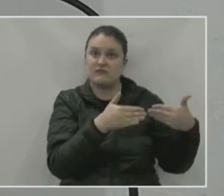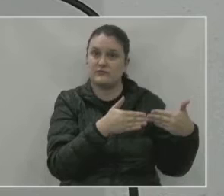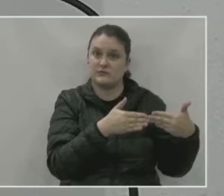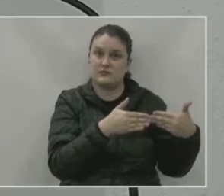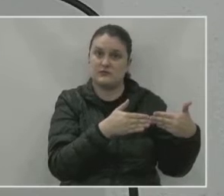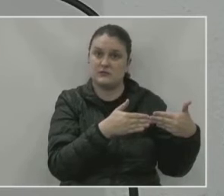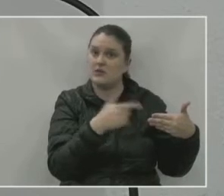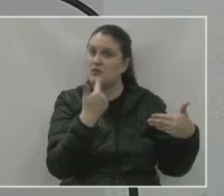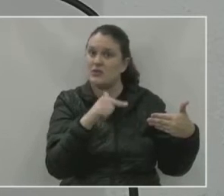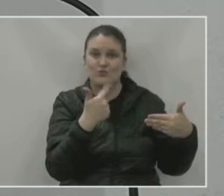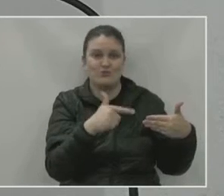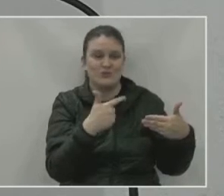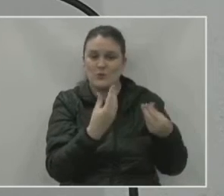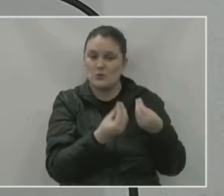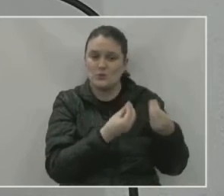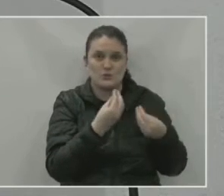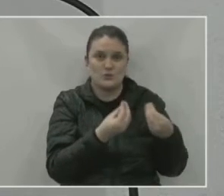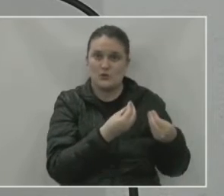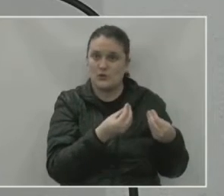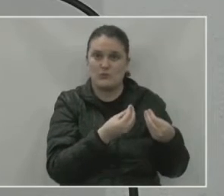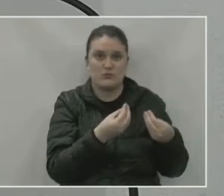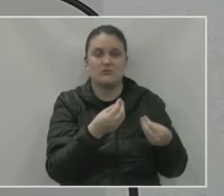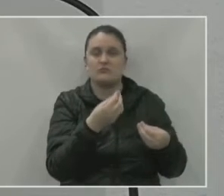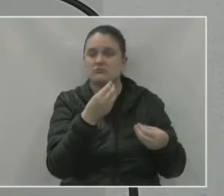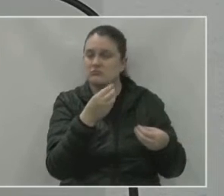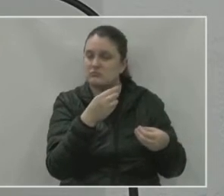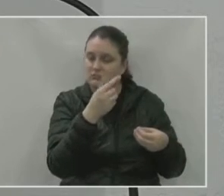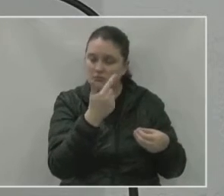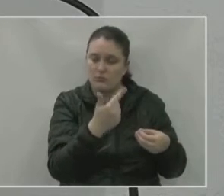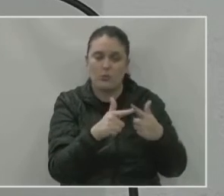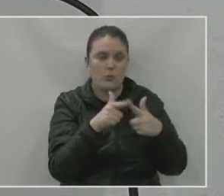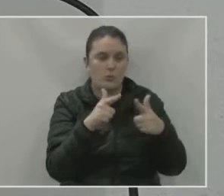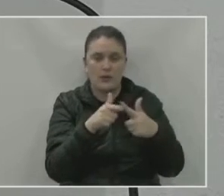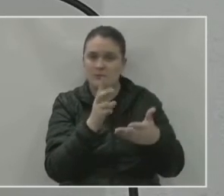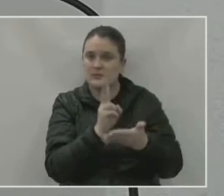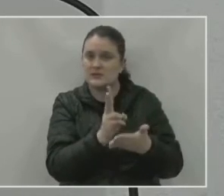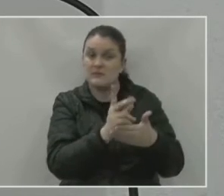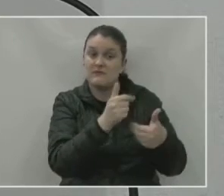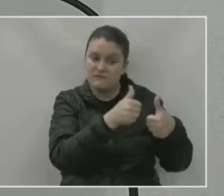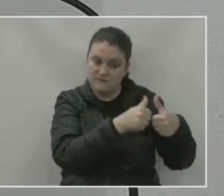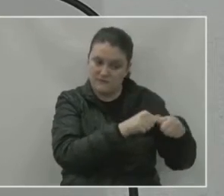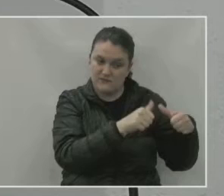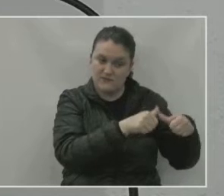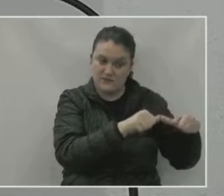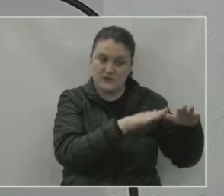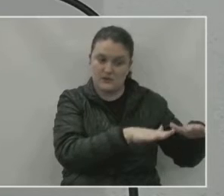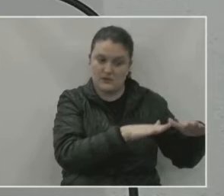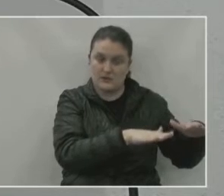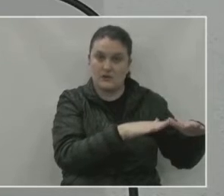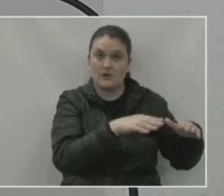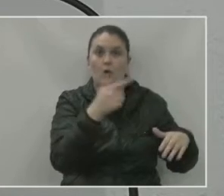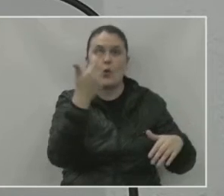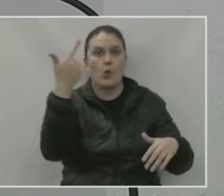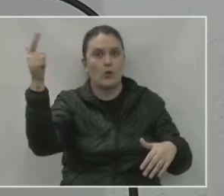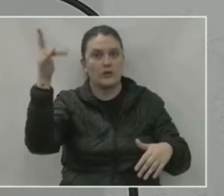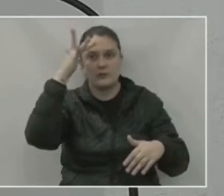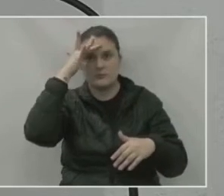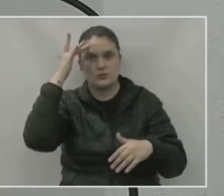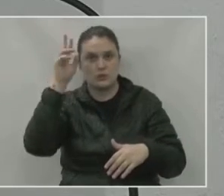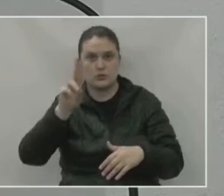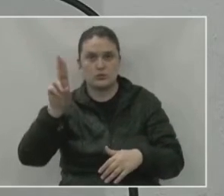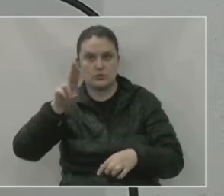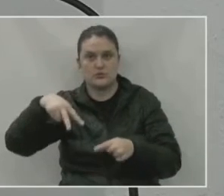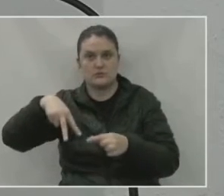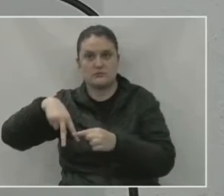análise, não se tem mais jeito, incidente é o último que estão conosco. Os outros estão com tornozeleira ou mesmo